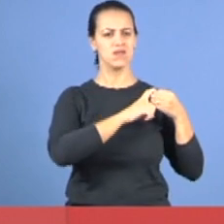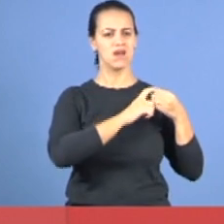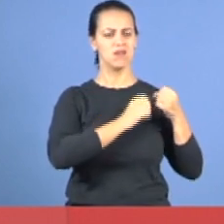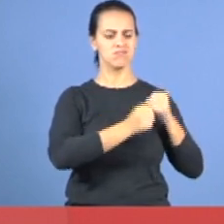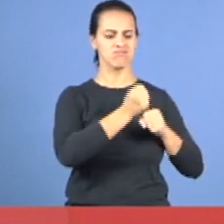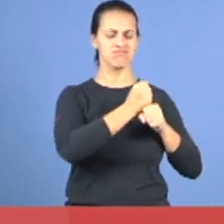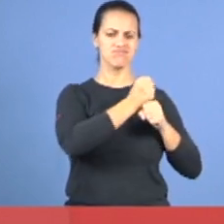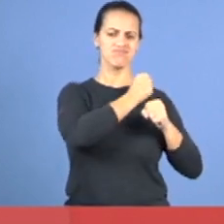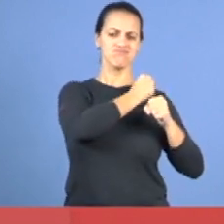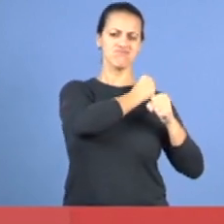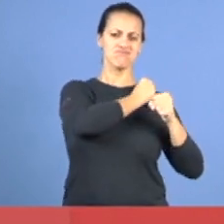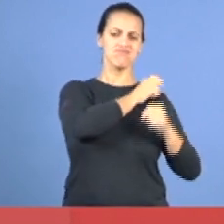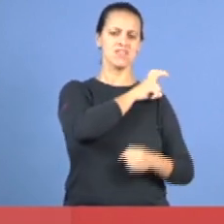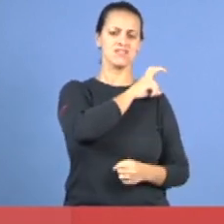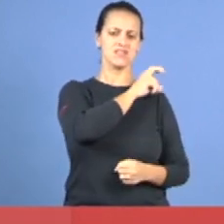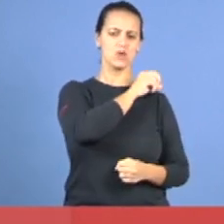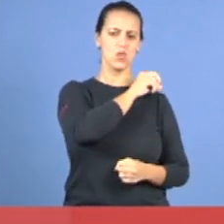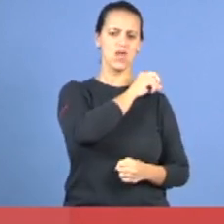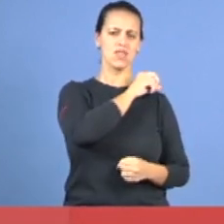obra.